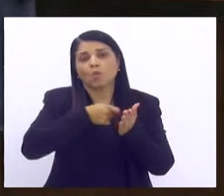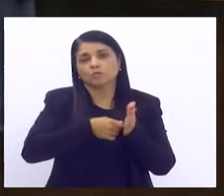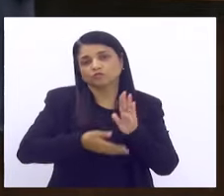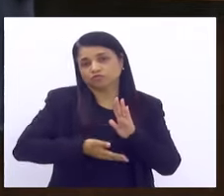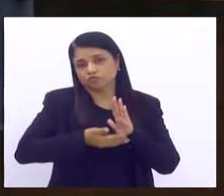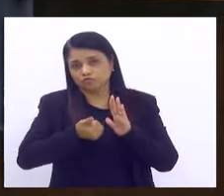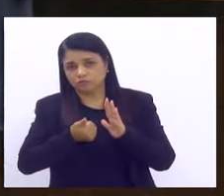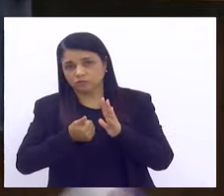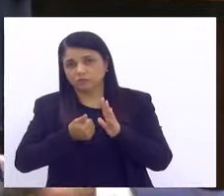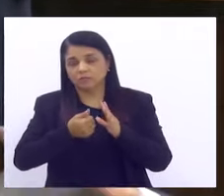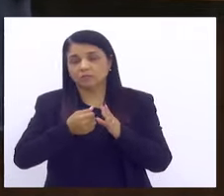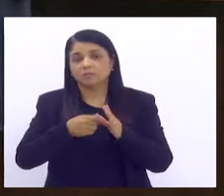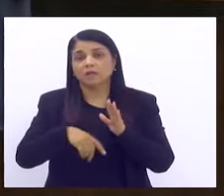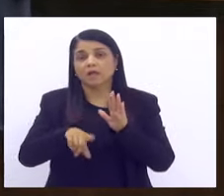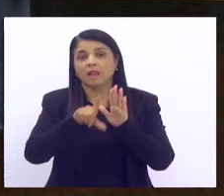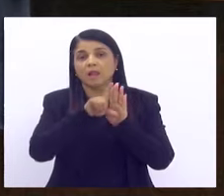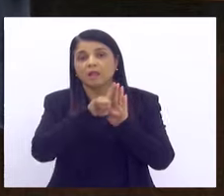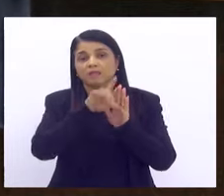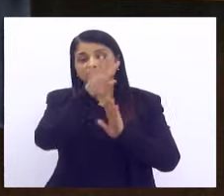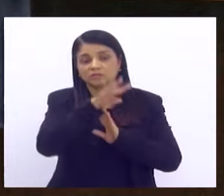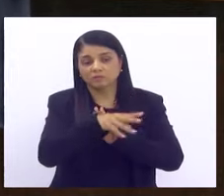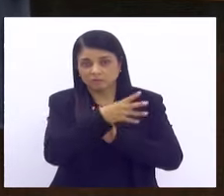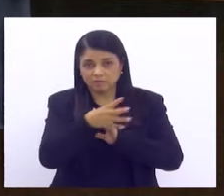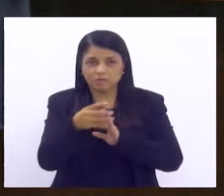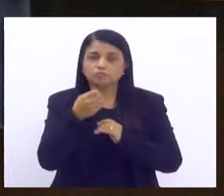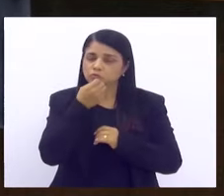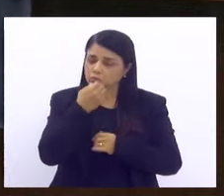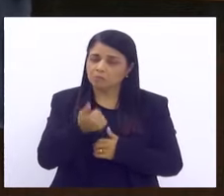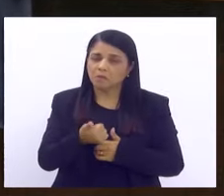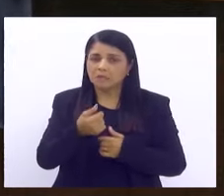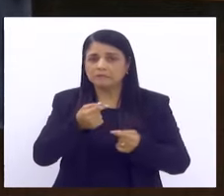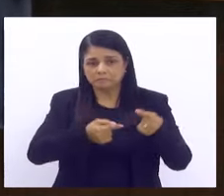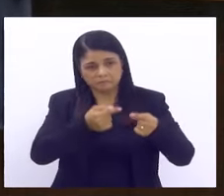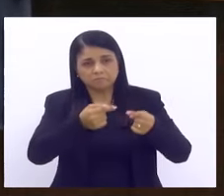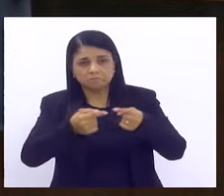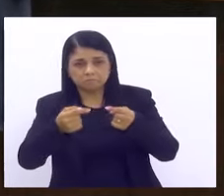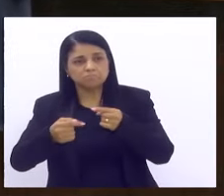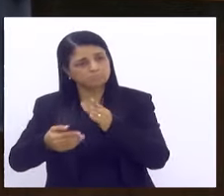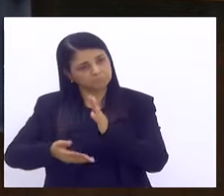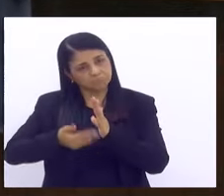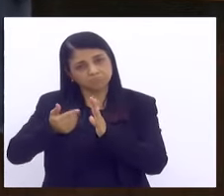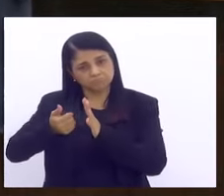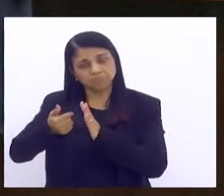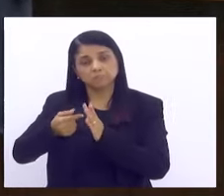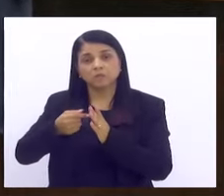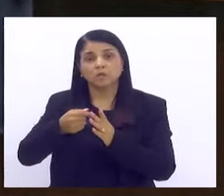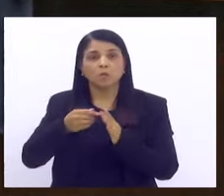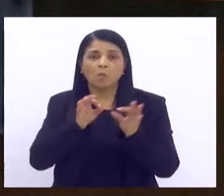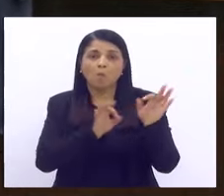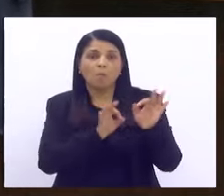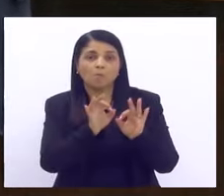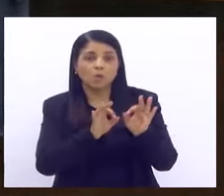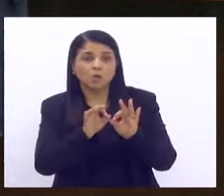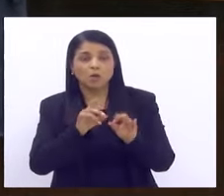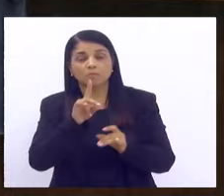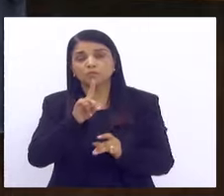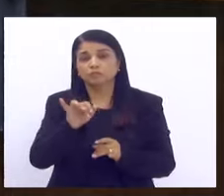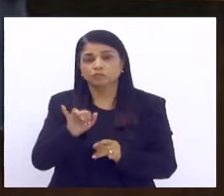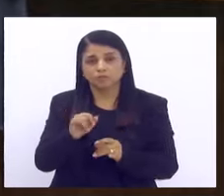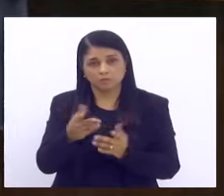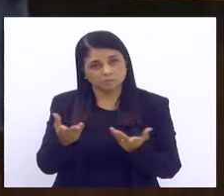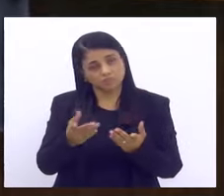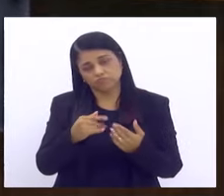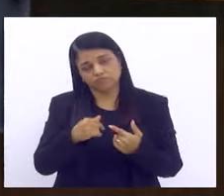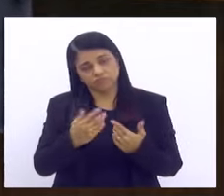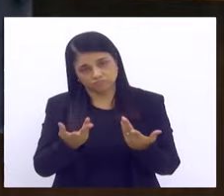obrigatoriedades de dentro das leis de calendário. E tudo bem, há debates que poderiam ser tirados, porque um programa não é uma data não é um